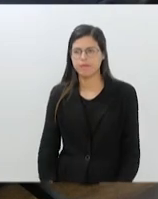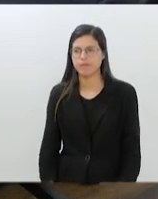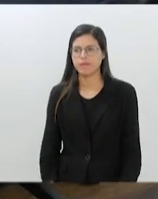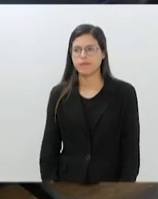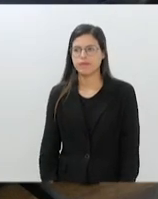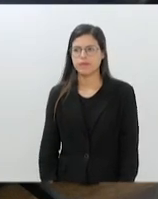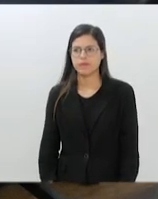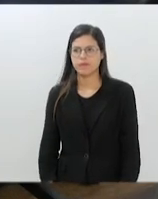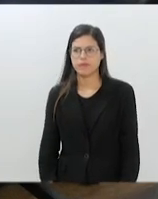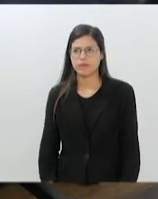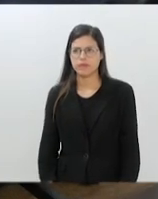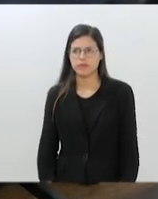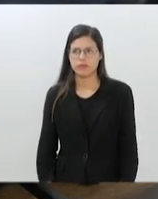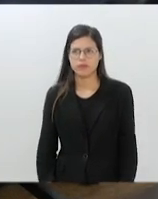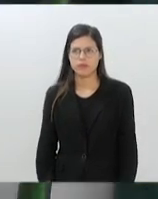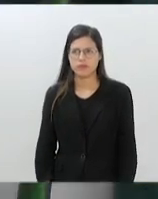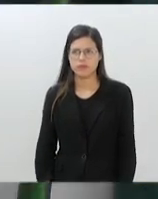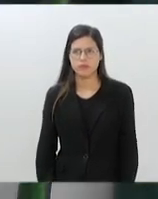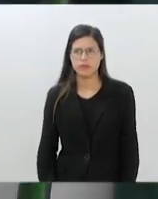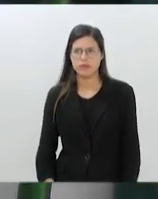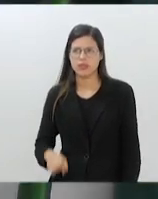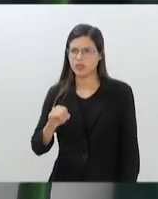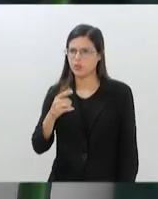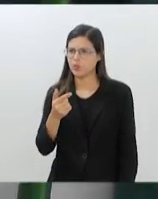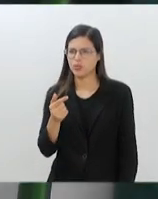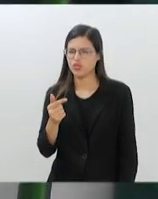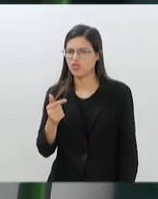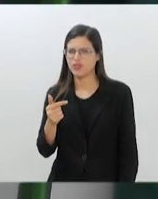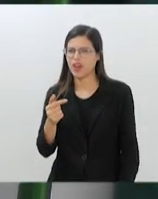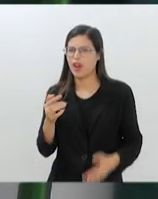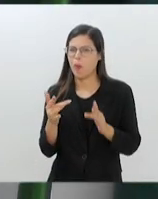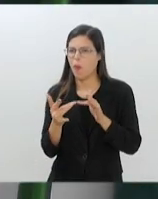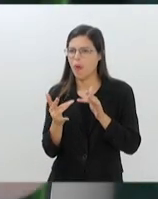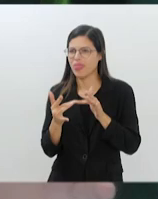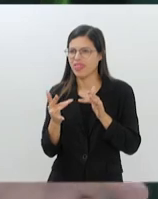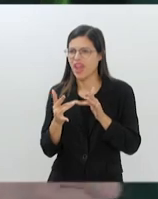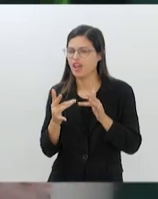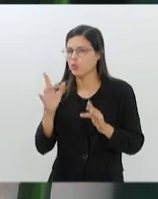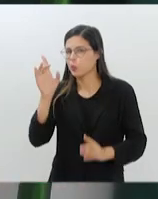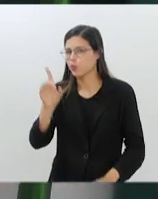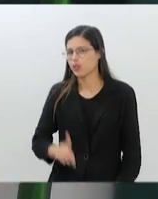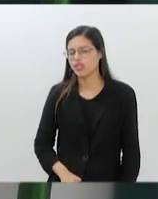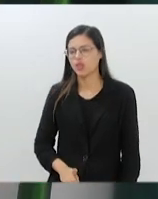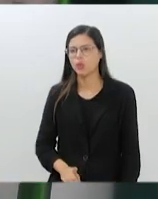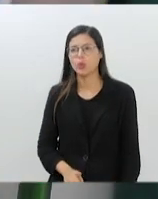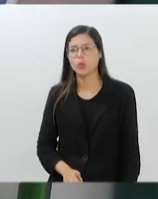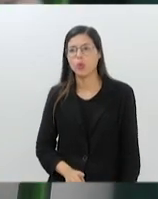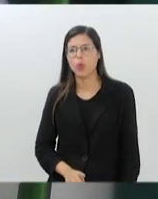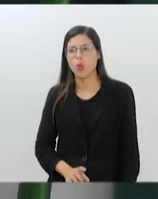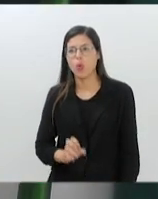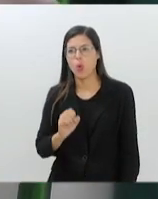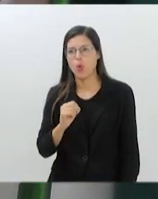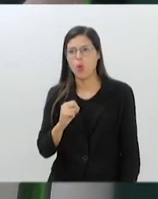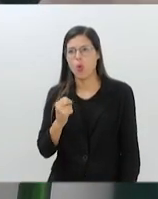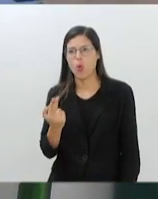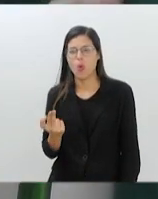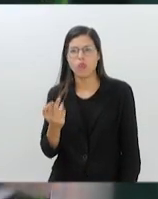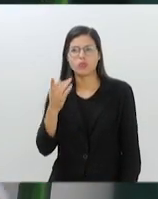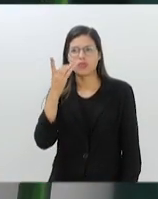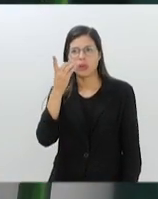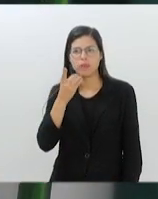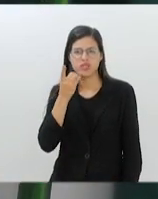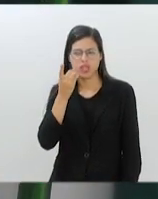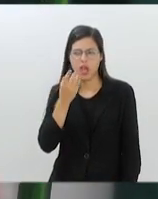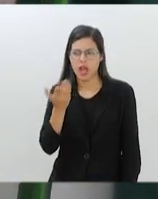correto se não tiver um padrin político não consegue né que eu dig um diretor propriamente um deputado